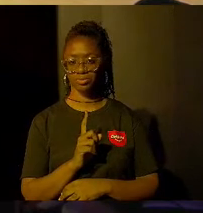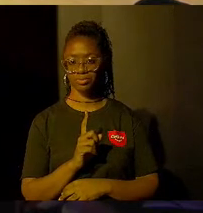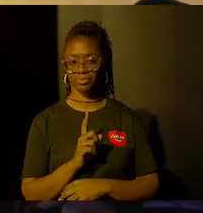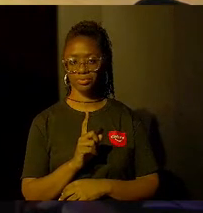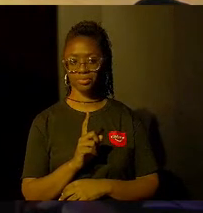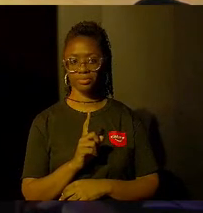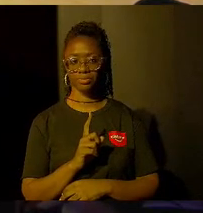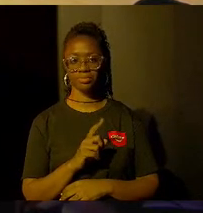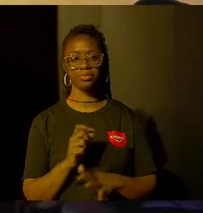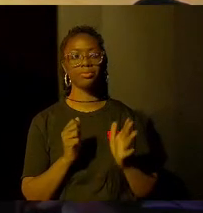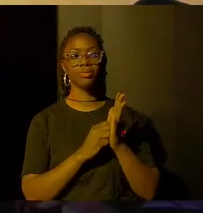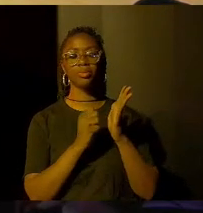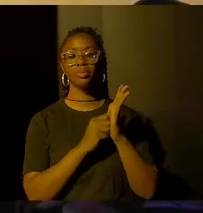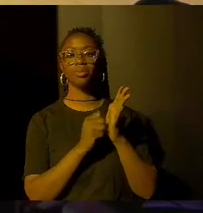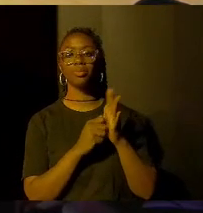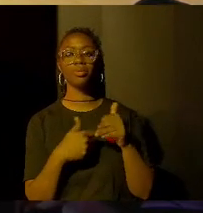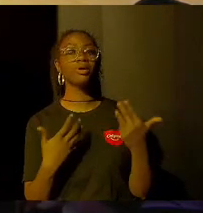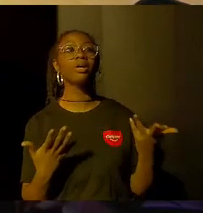quer